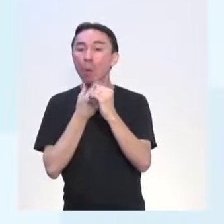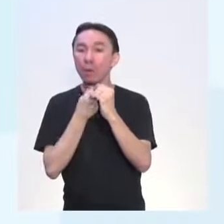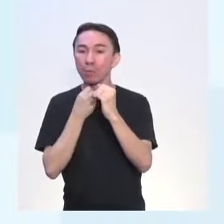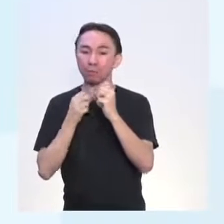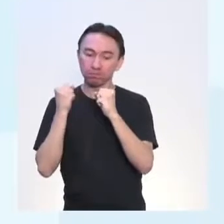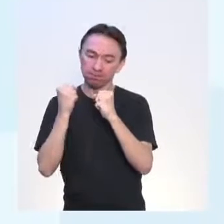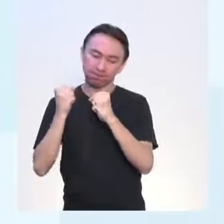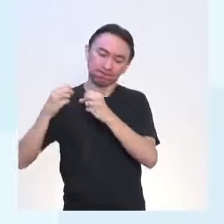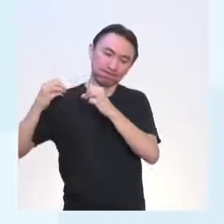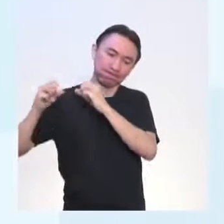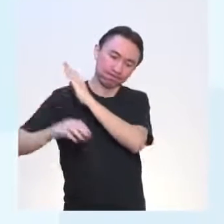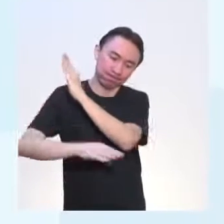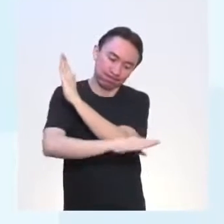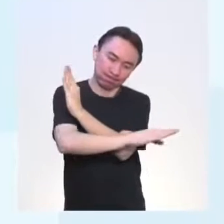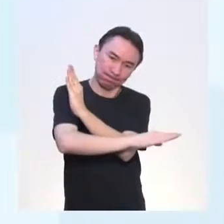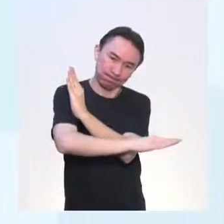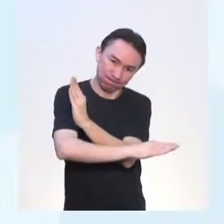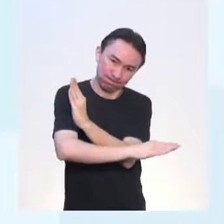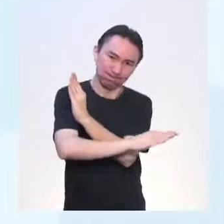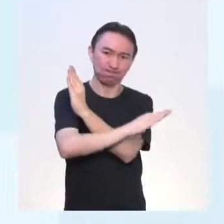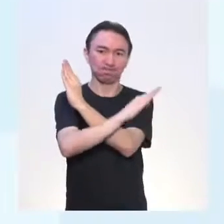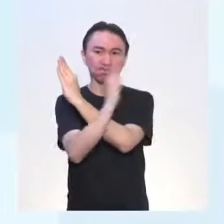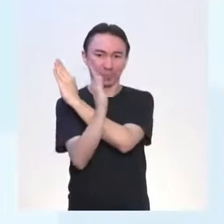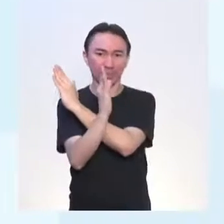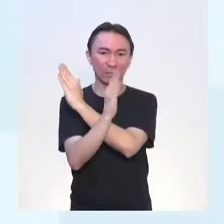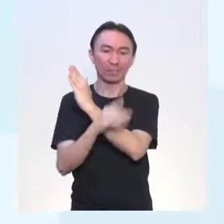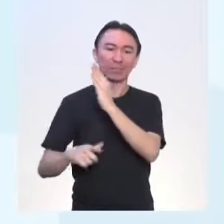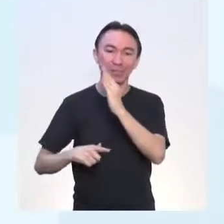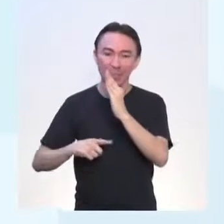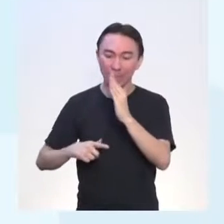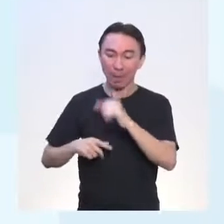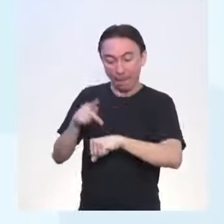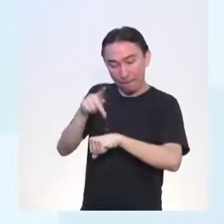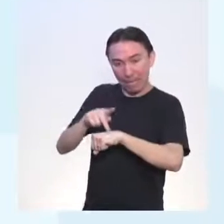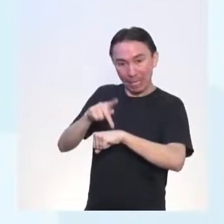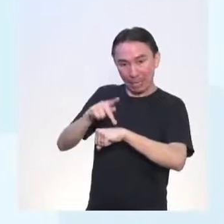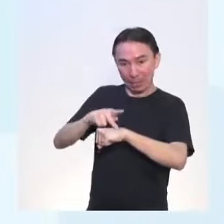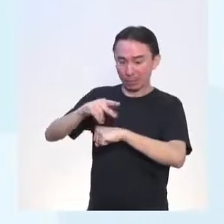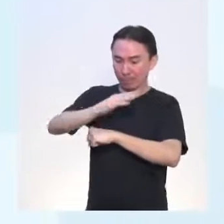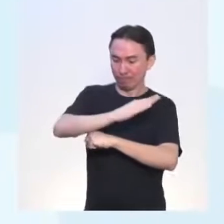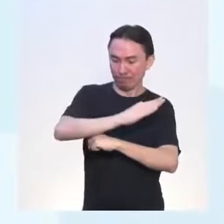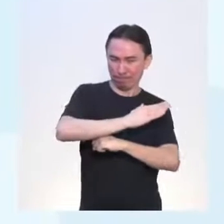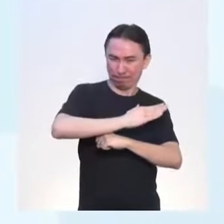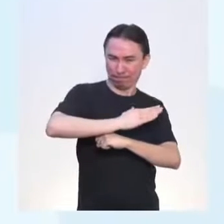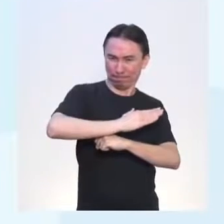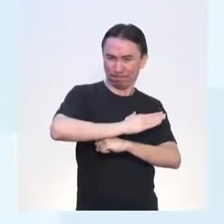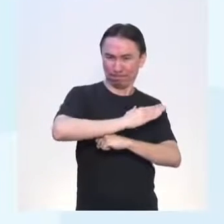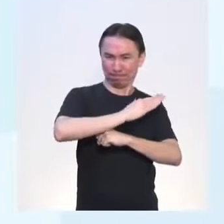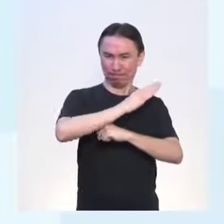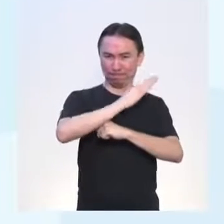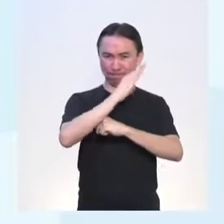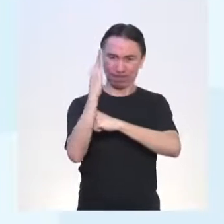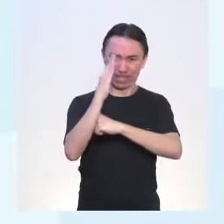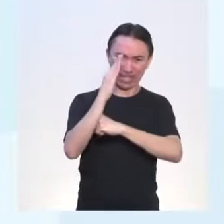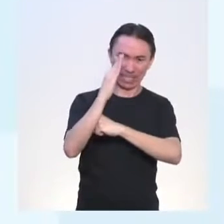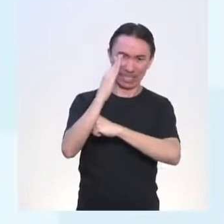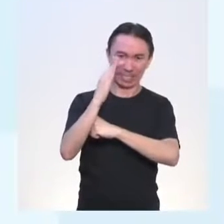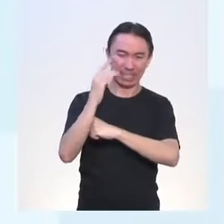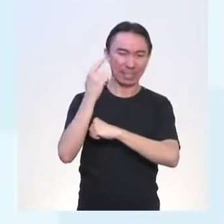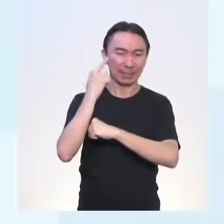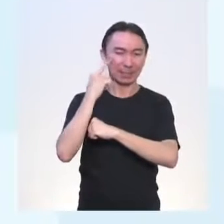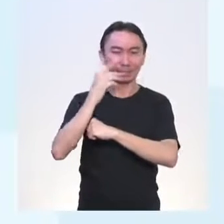ali, ele tem um ponto de apoio, que ali no caso é uma pedra, e aí com um esforço feito do lado de